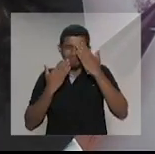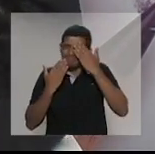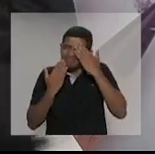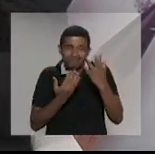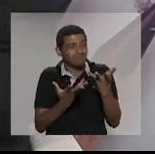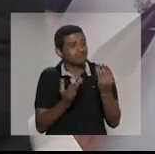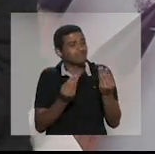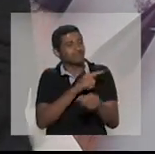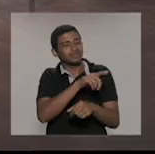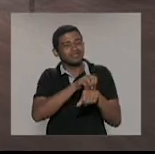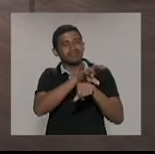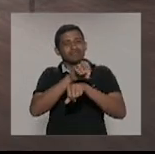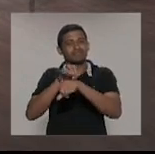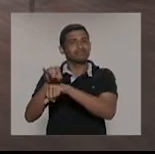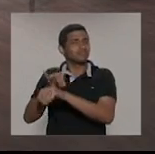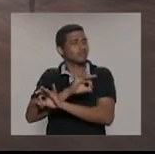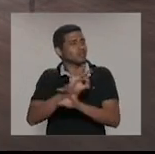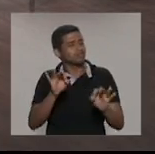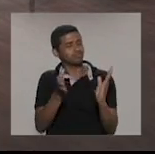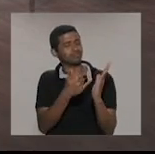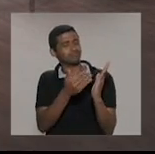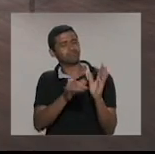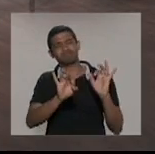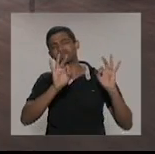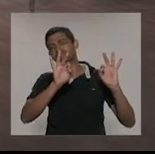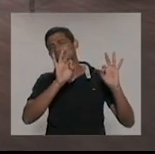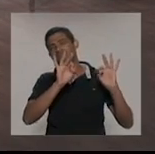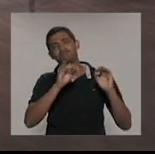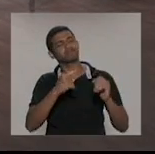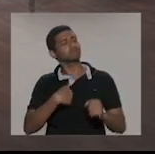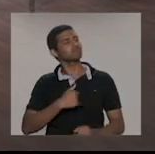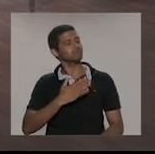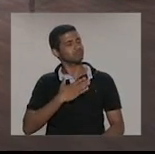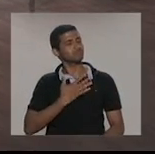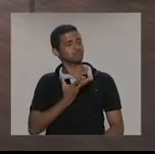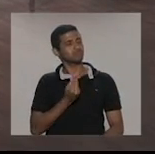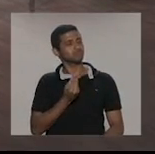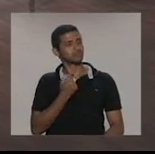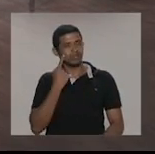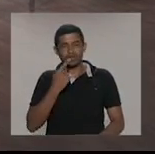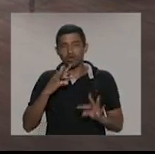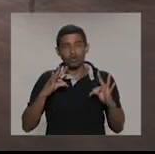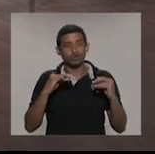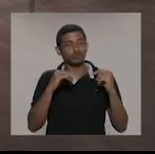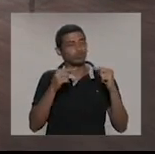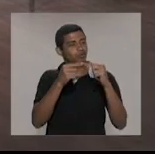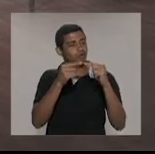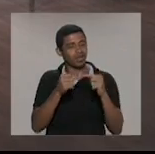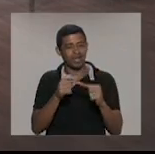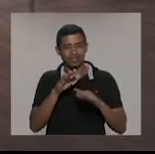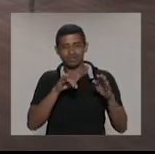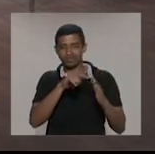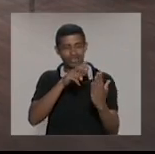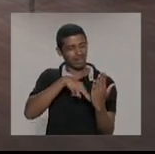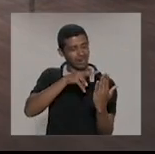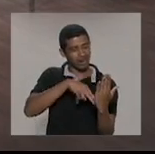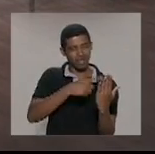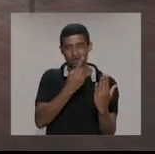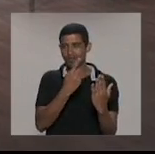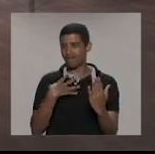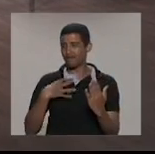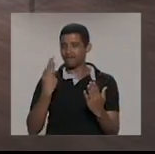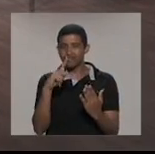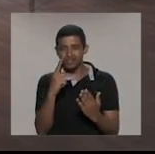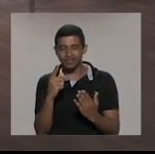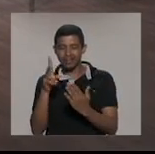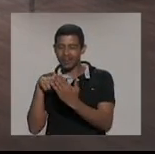Gente, eu quero agradecer muito as dicas de vocês, livros fabulosos, fantásticos, tudo a ver, de repente você está lendo um livro, e aí seu filho